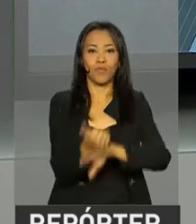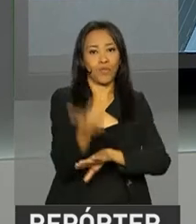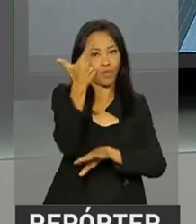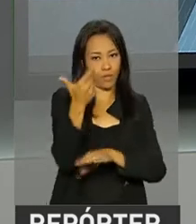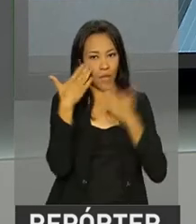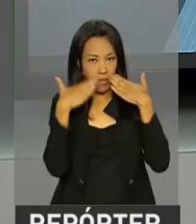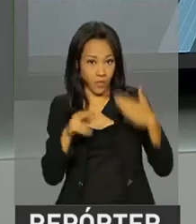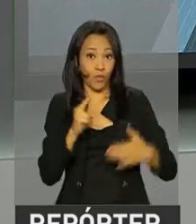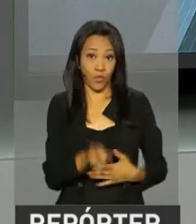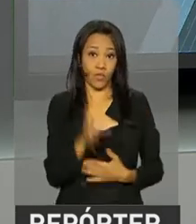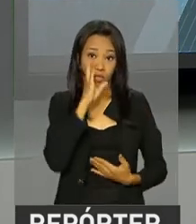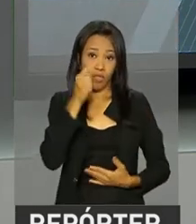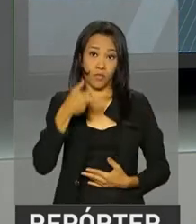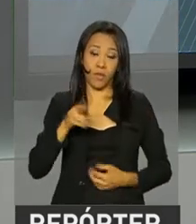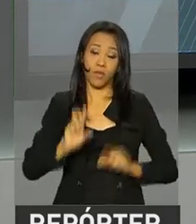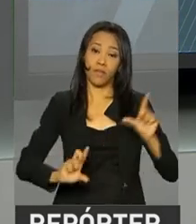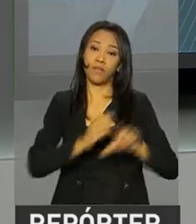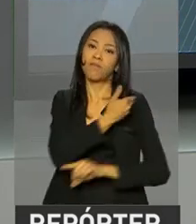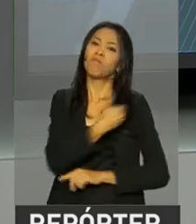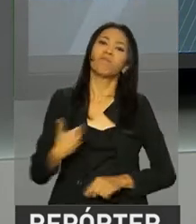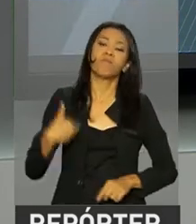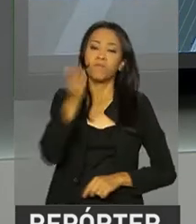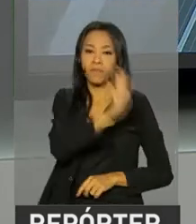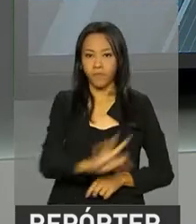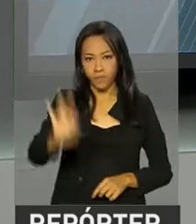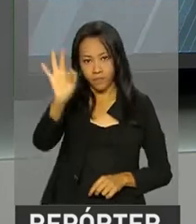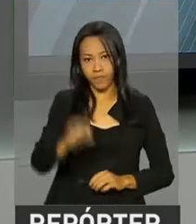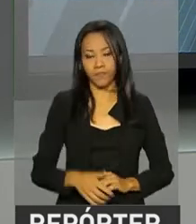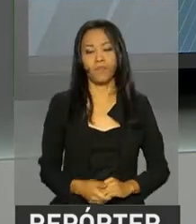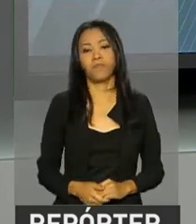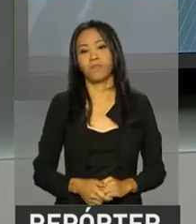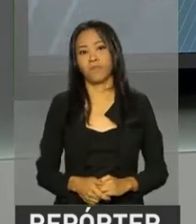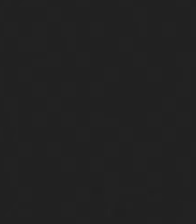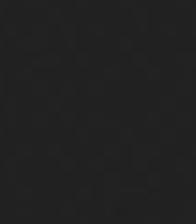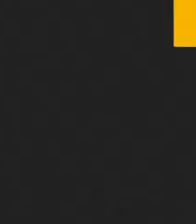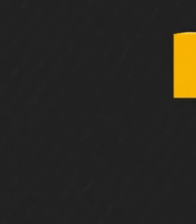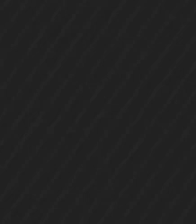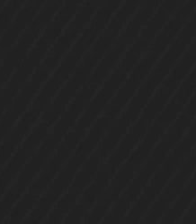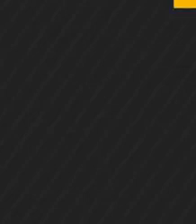nbr continue com a gente nbr a tv do governo federal